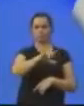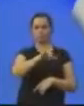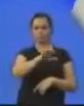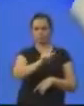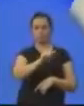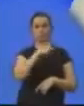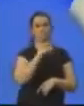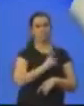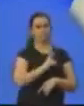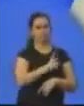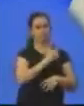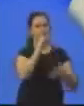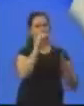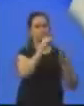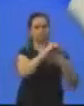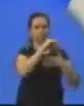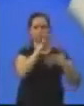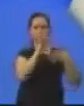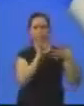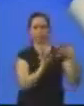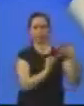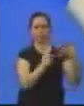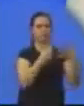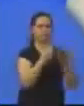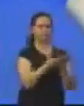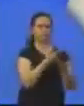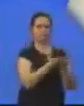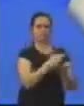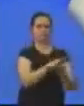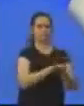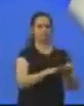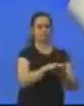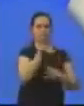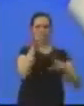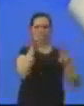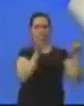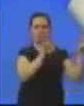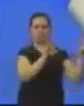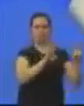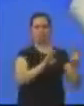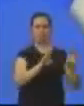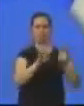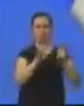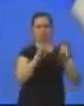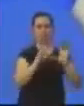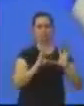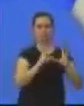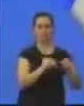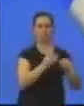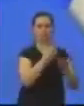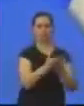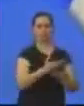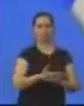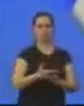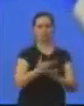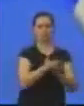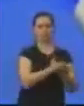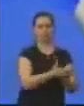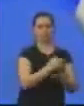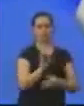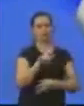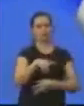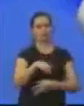no seu domínio, naqueles pontos que estão fora, você nem estuda. Exponenciais, logarítmicas, todas as funções que nós estudamos são